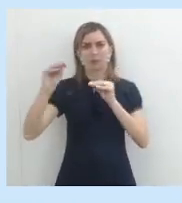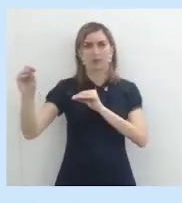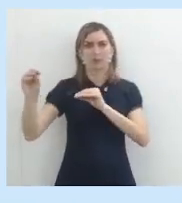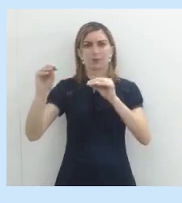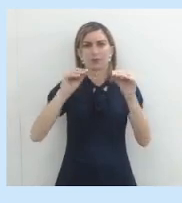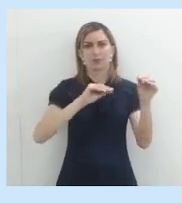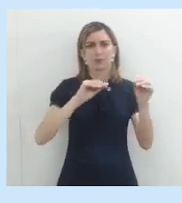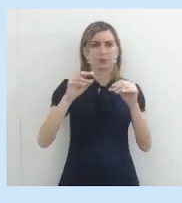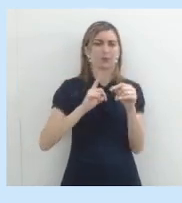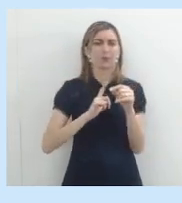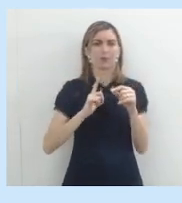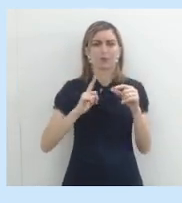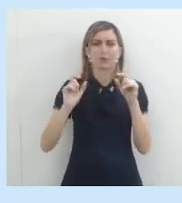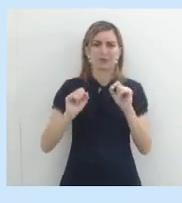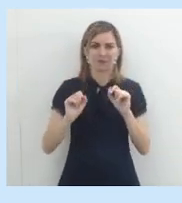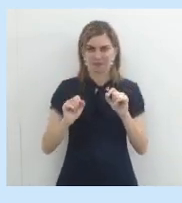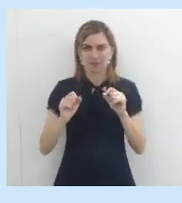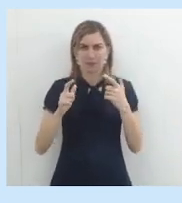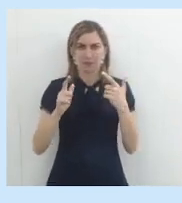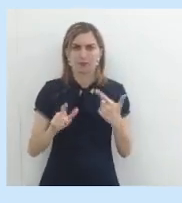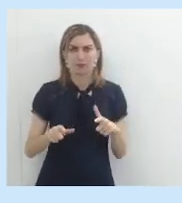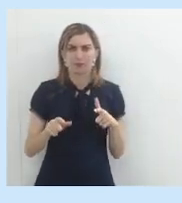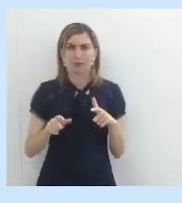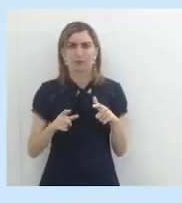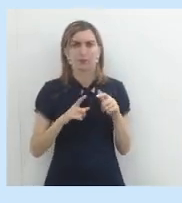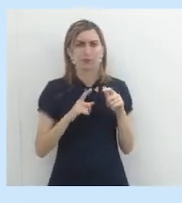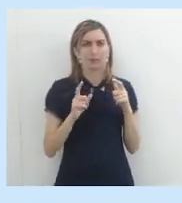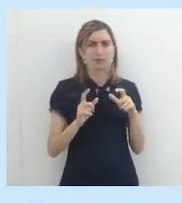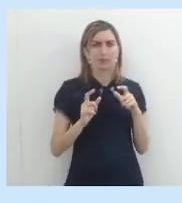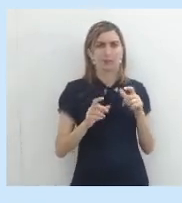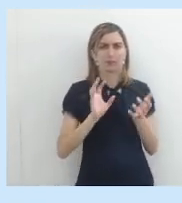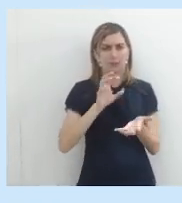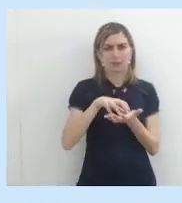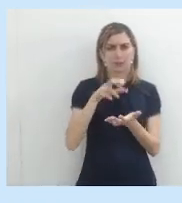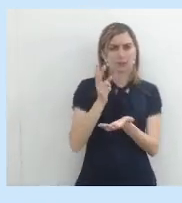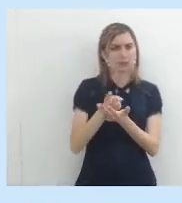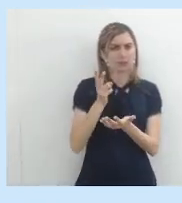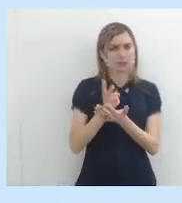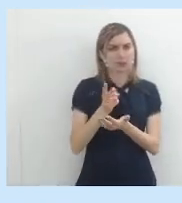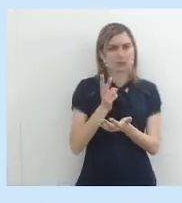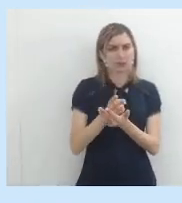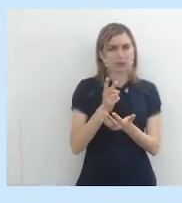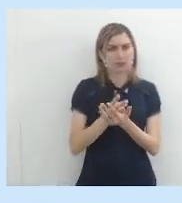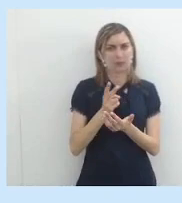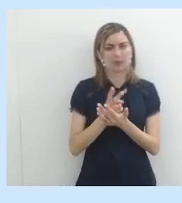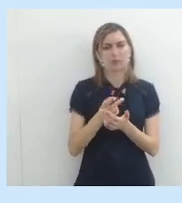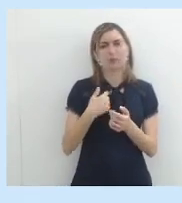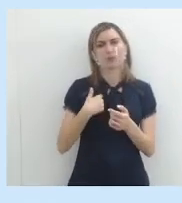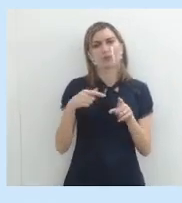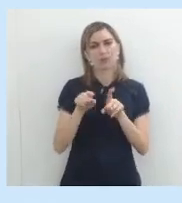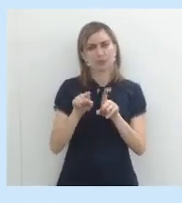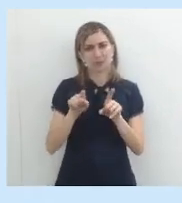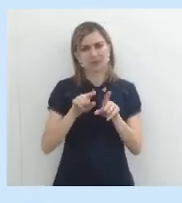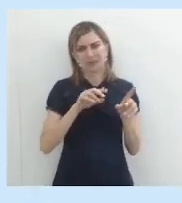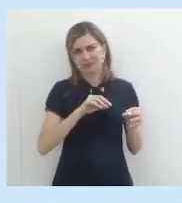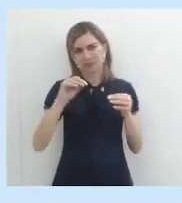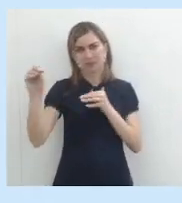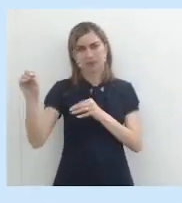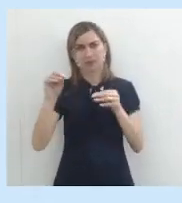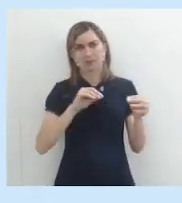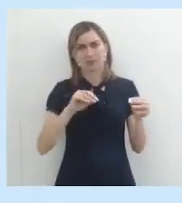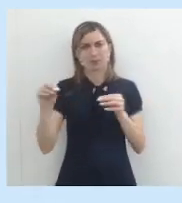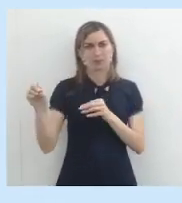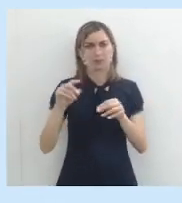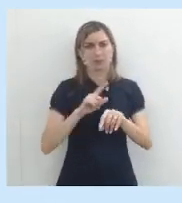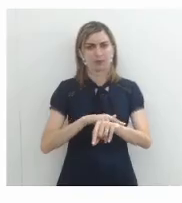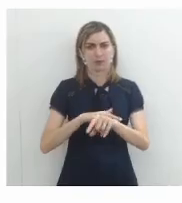pode ter, né, o espaço ele pode ter o seu acervo permanente, que vai ter sempre lá, e também uns que são por